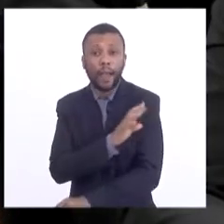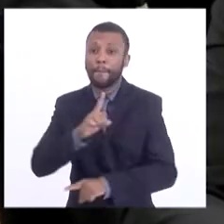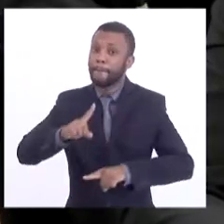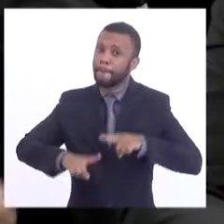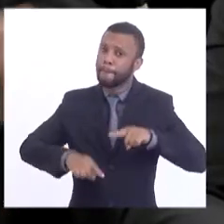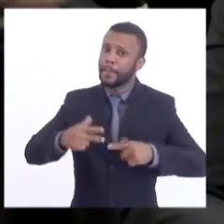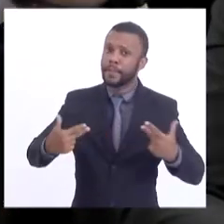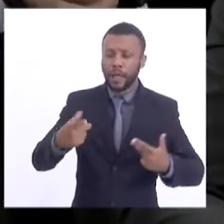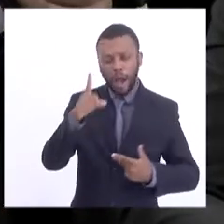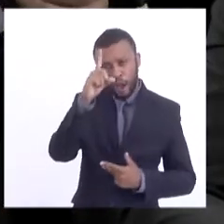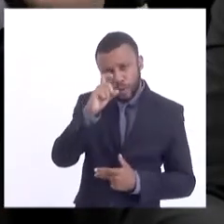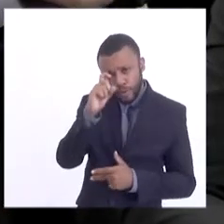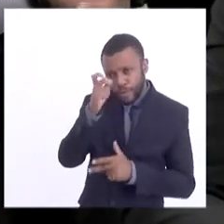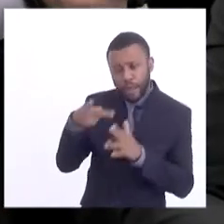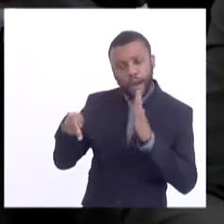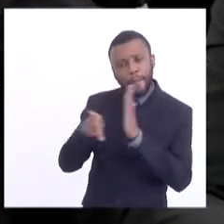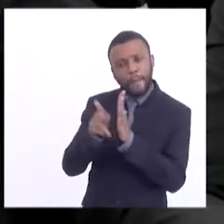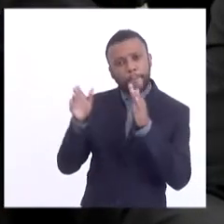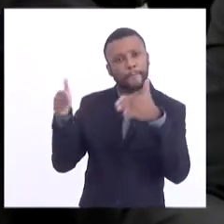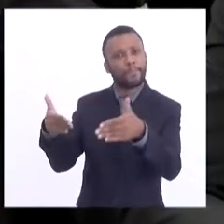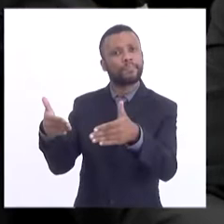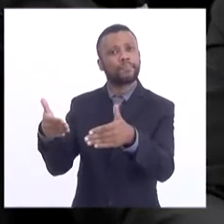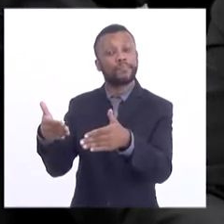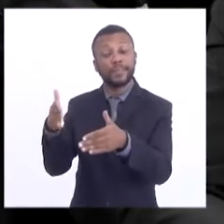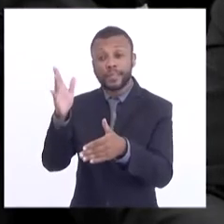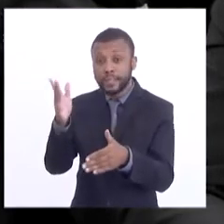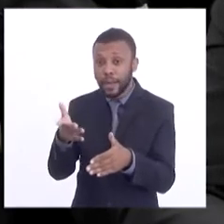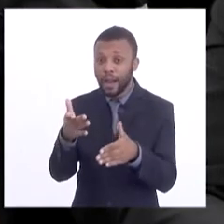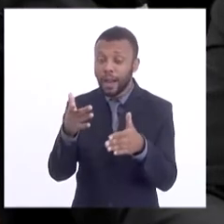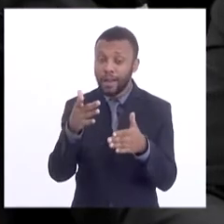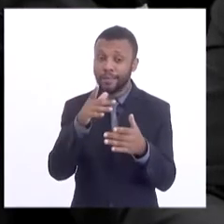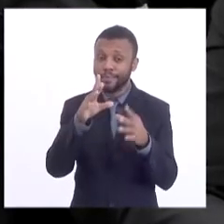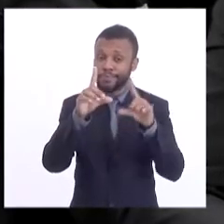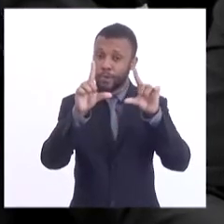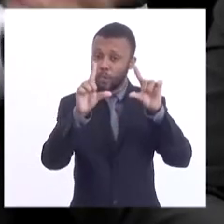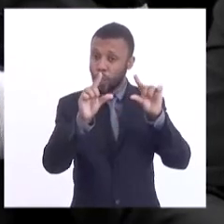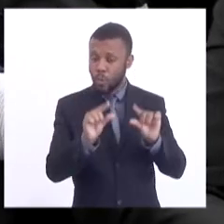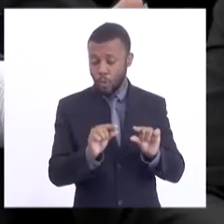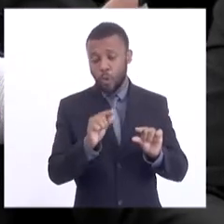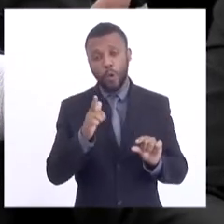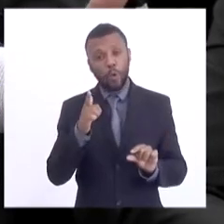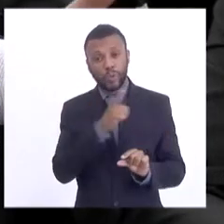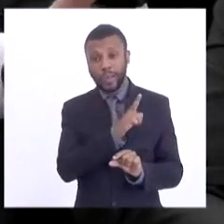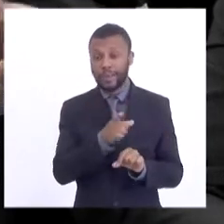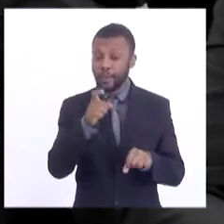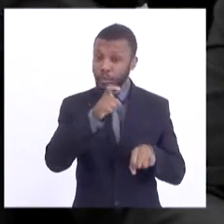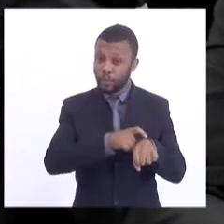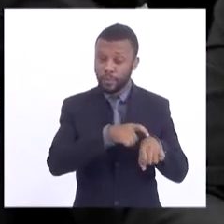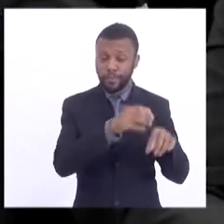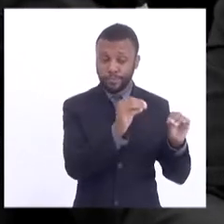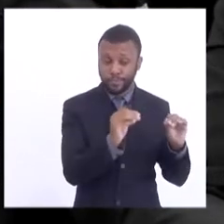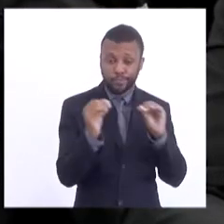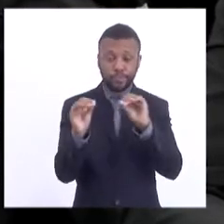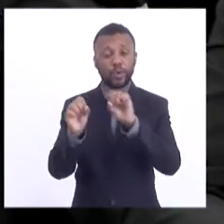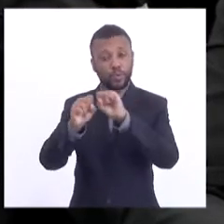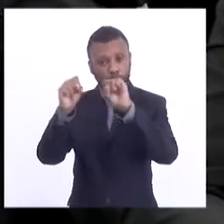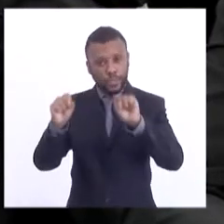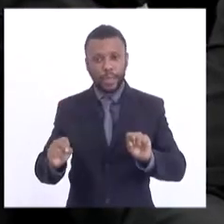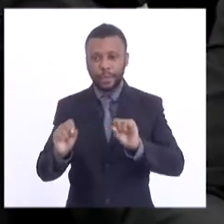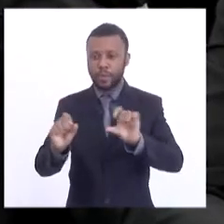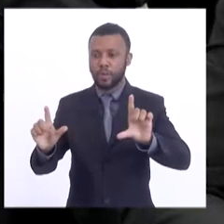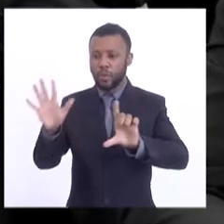médico-hospitalares isso tudo já centralizando vai dar uma redução quando eu jogar no ComprasNet e